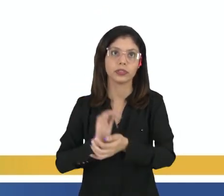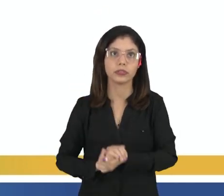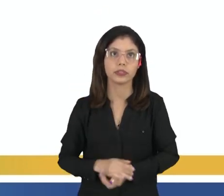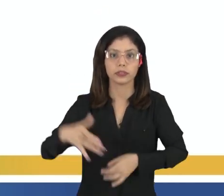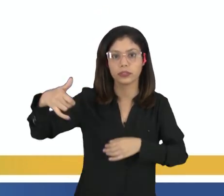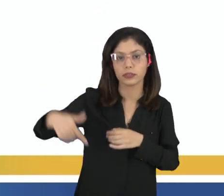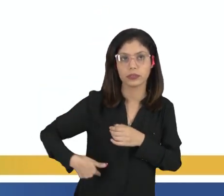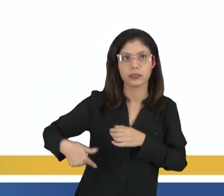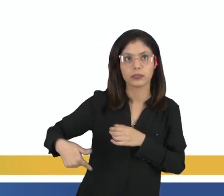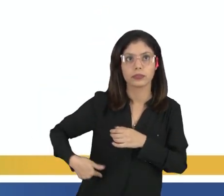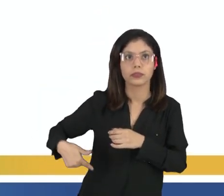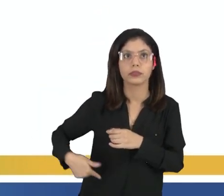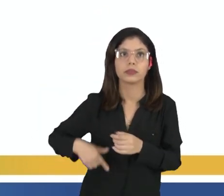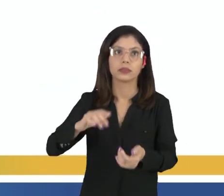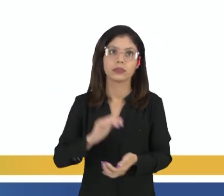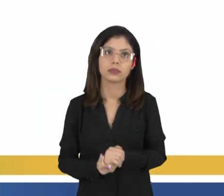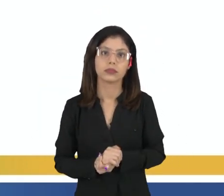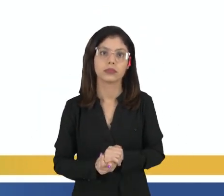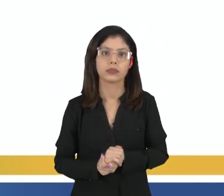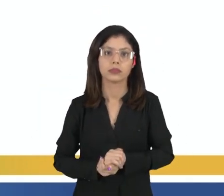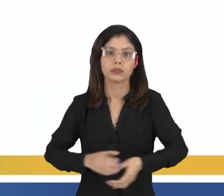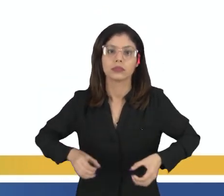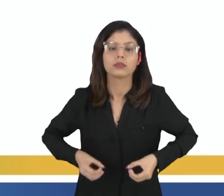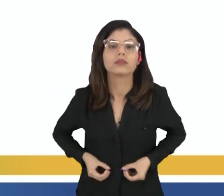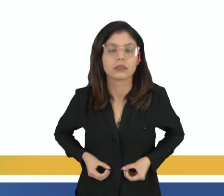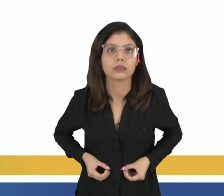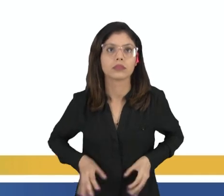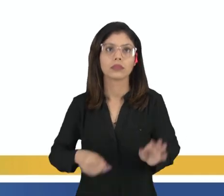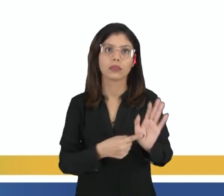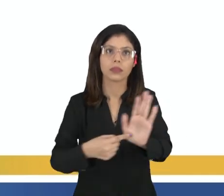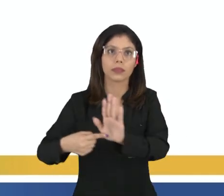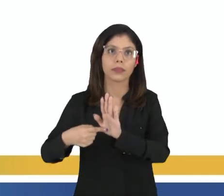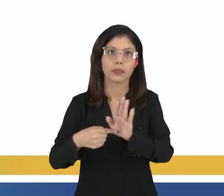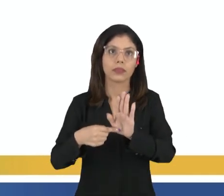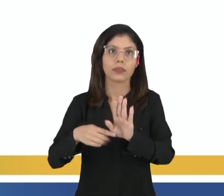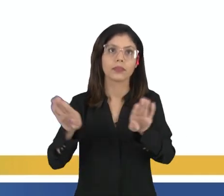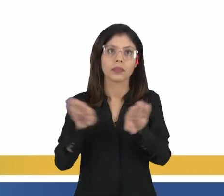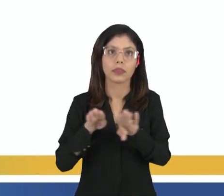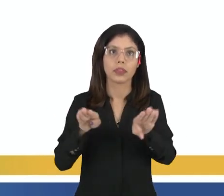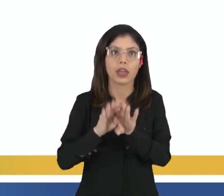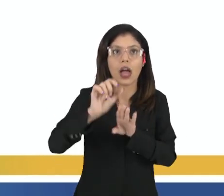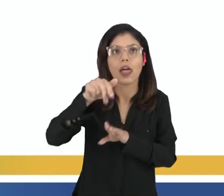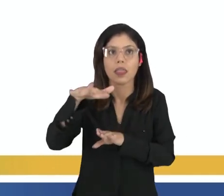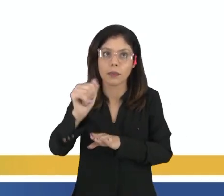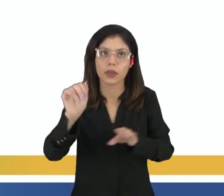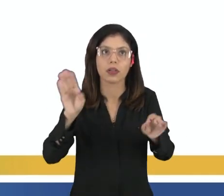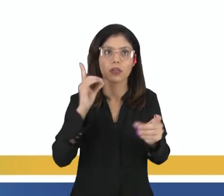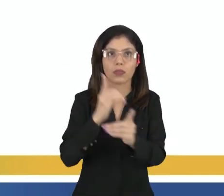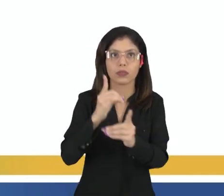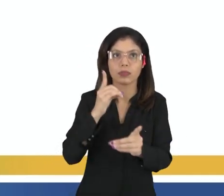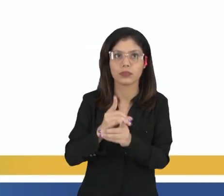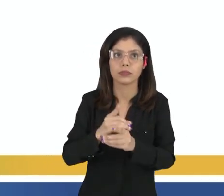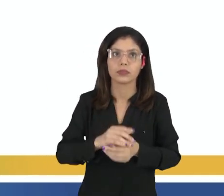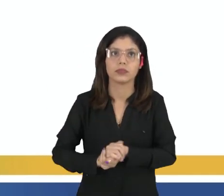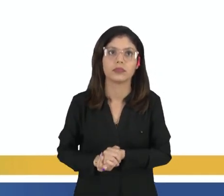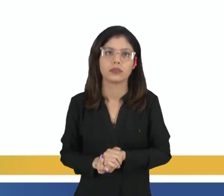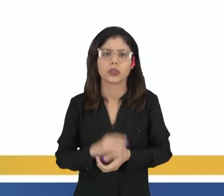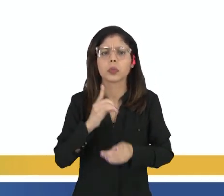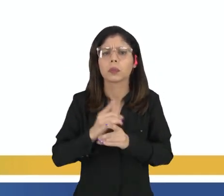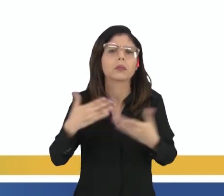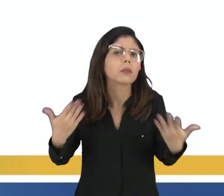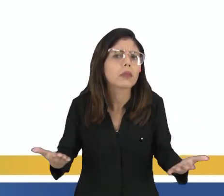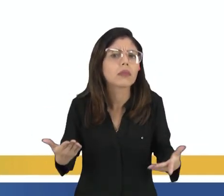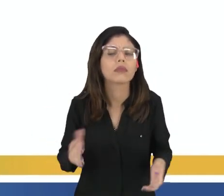no fígado e no rim. Em baixas concentrações causa cefaleia e anemia. Onde que ele